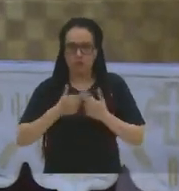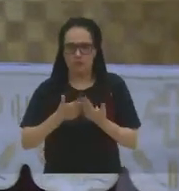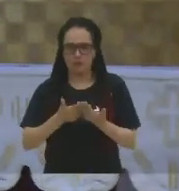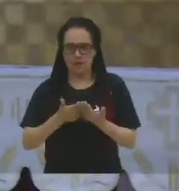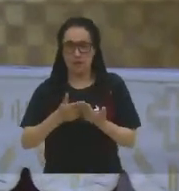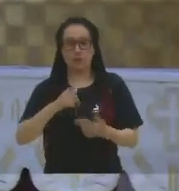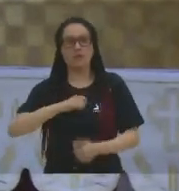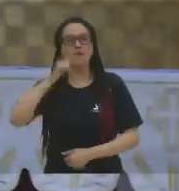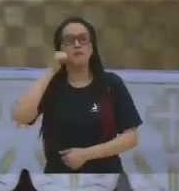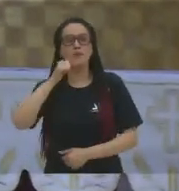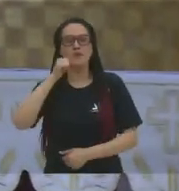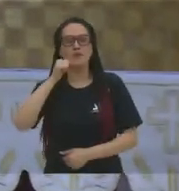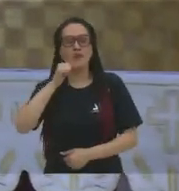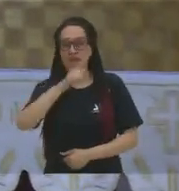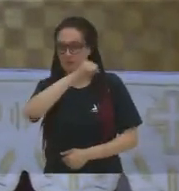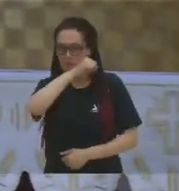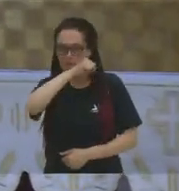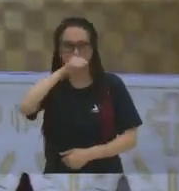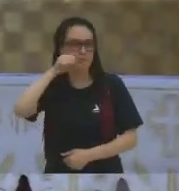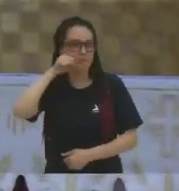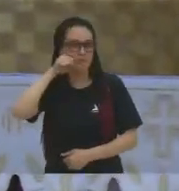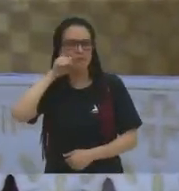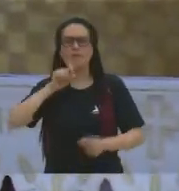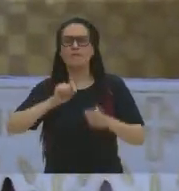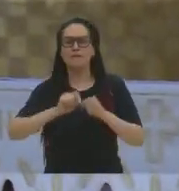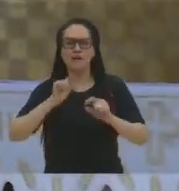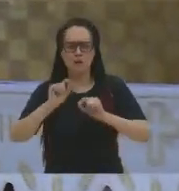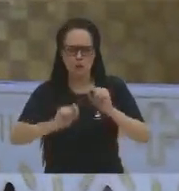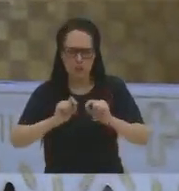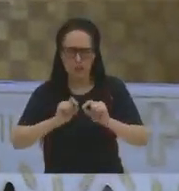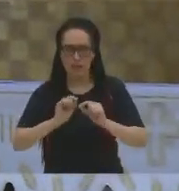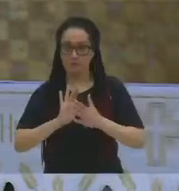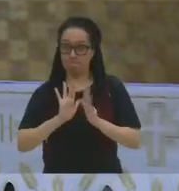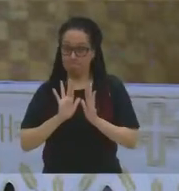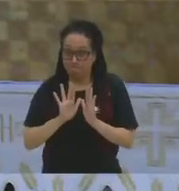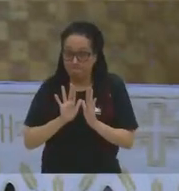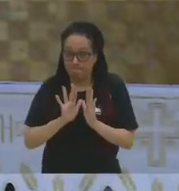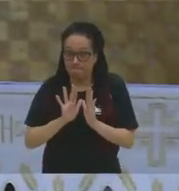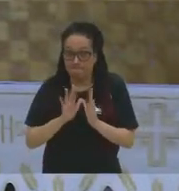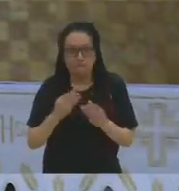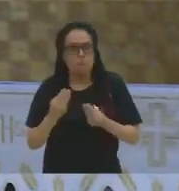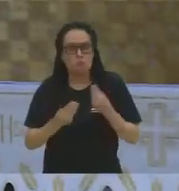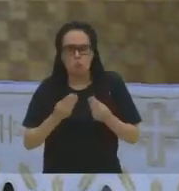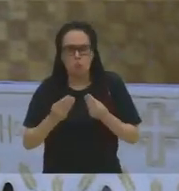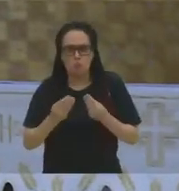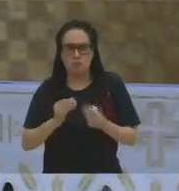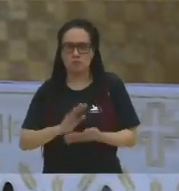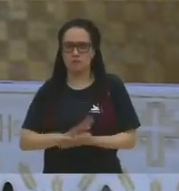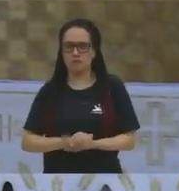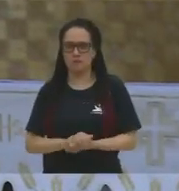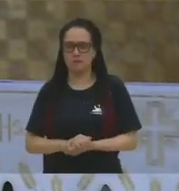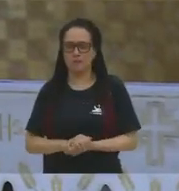samaritana faz o quê? Para encontrar